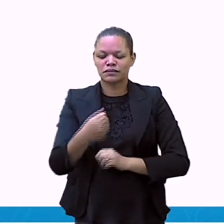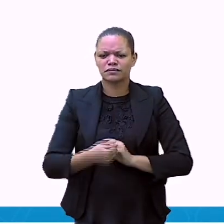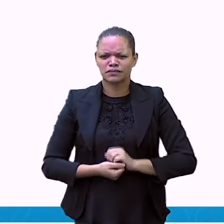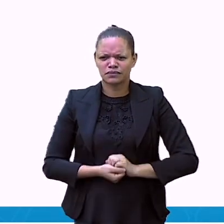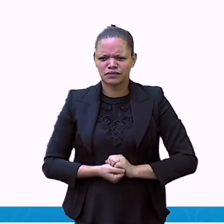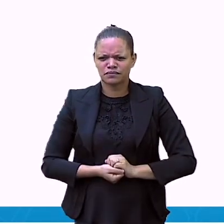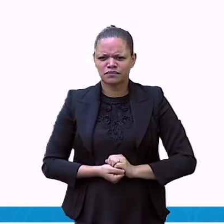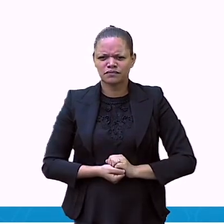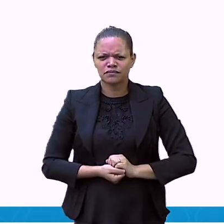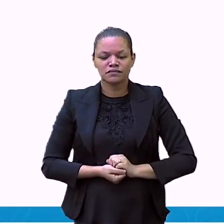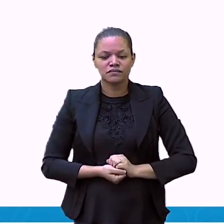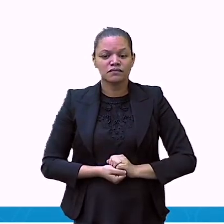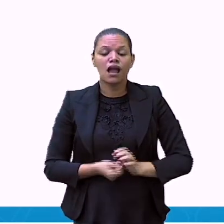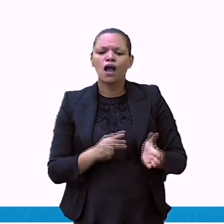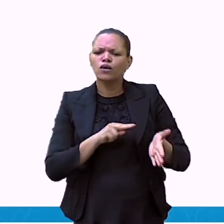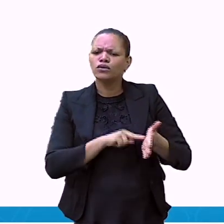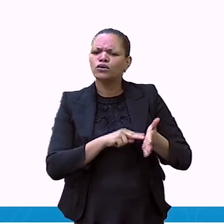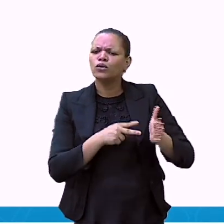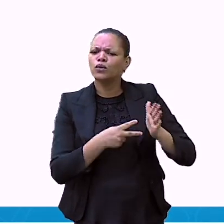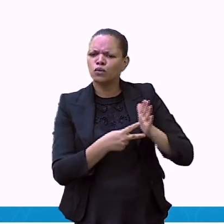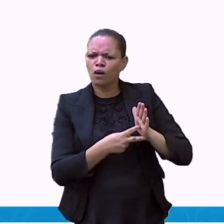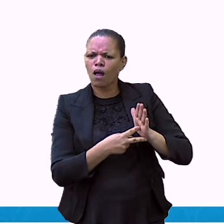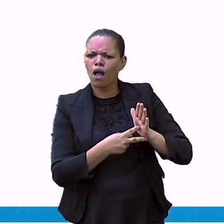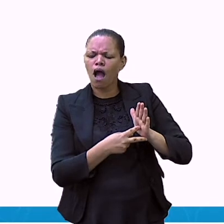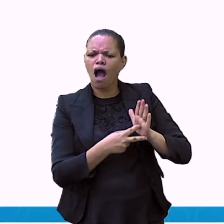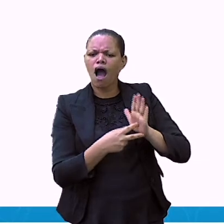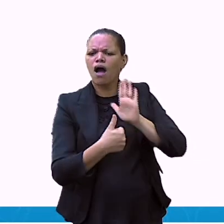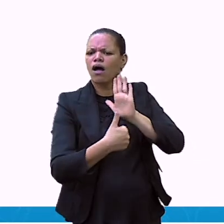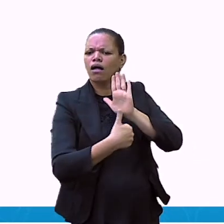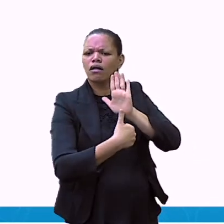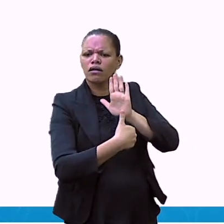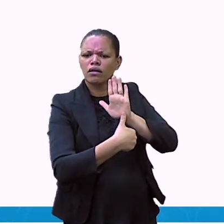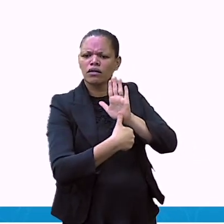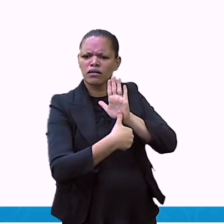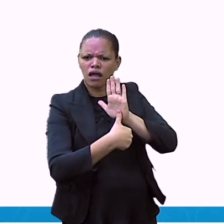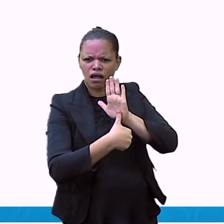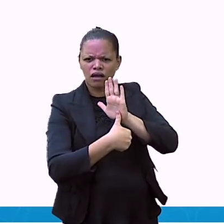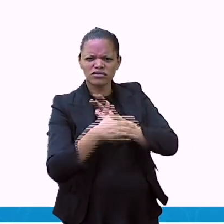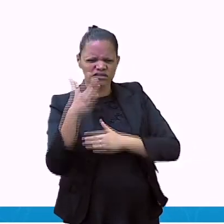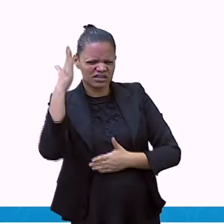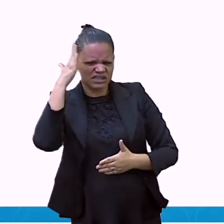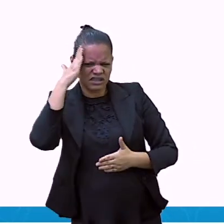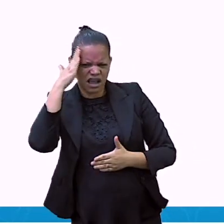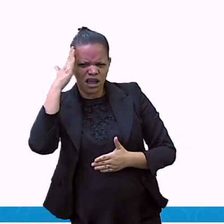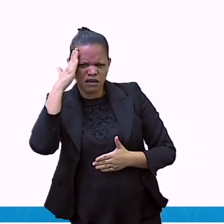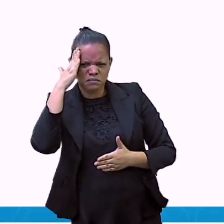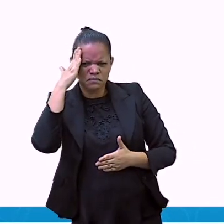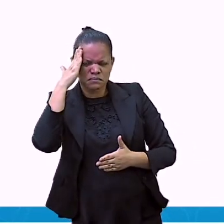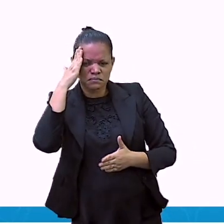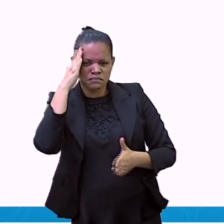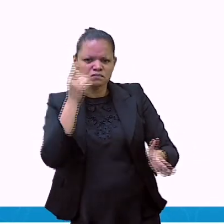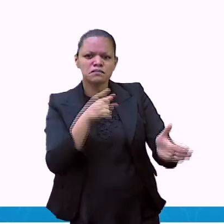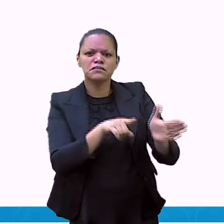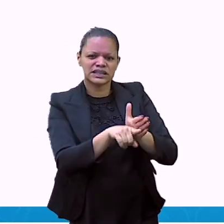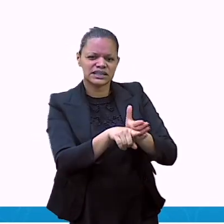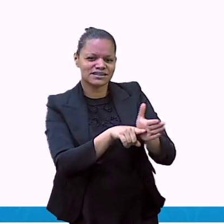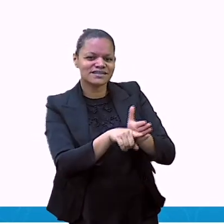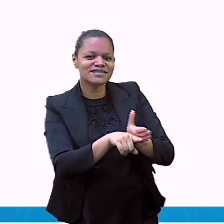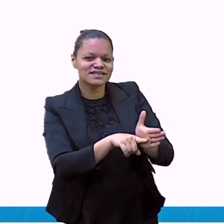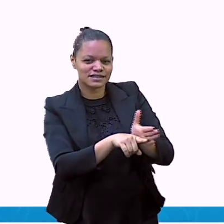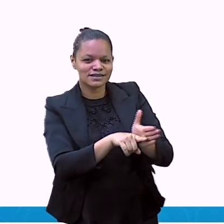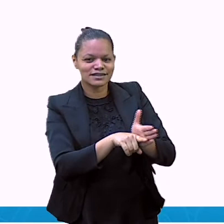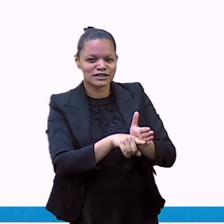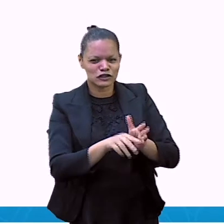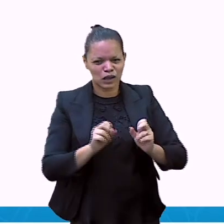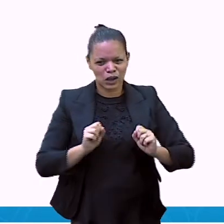que significa a palavra identidade? Pesquise no dicionário ou na internet e anote aqui